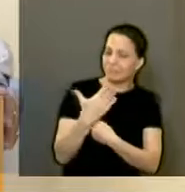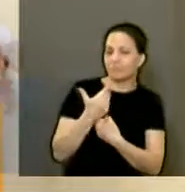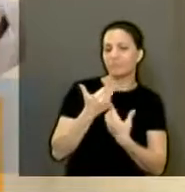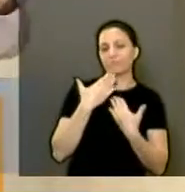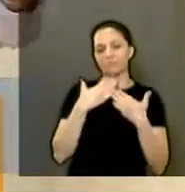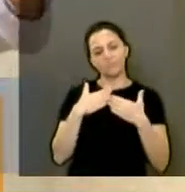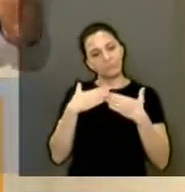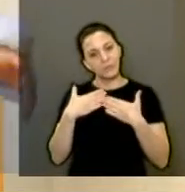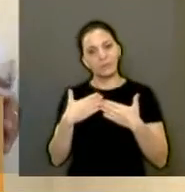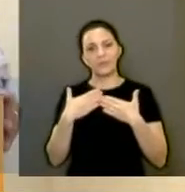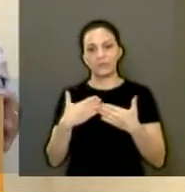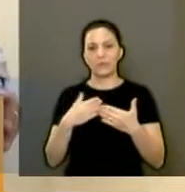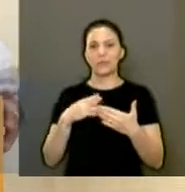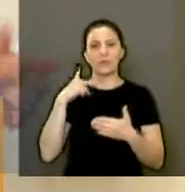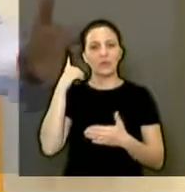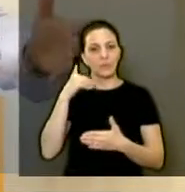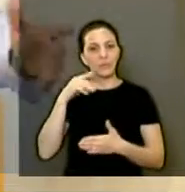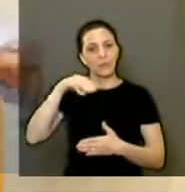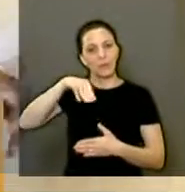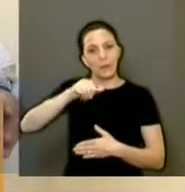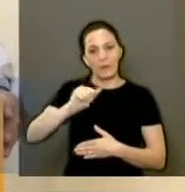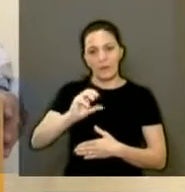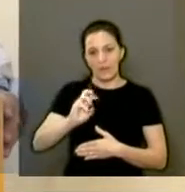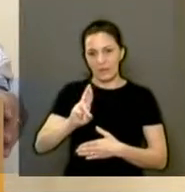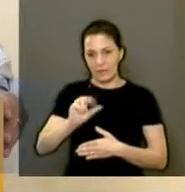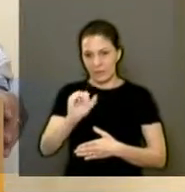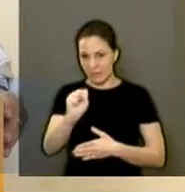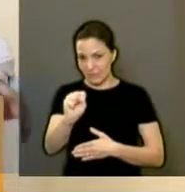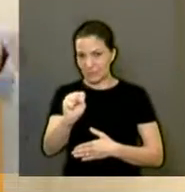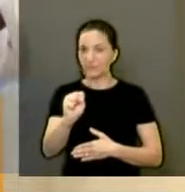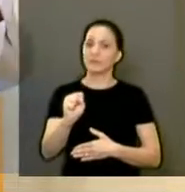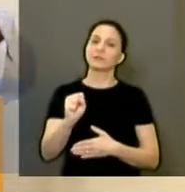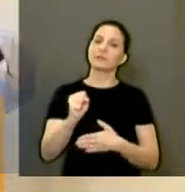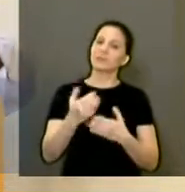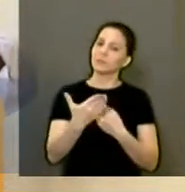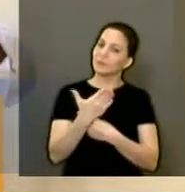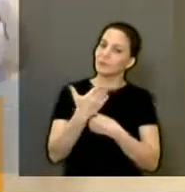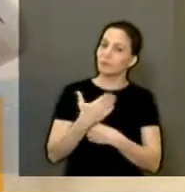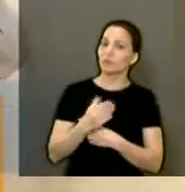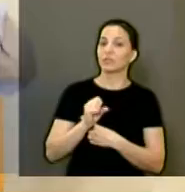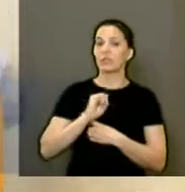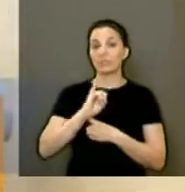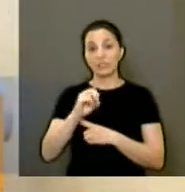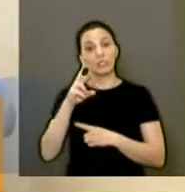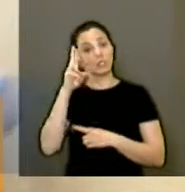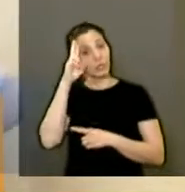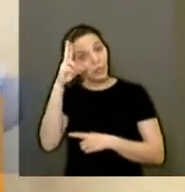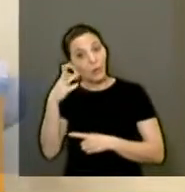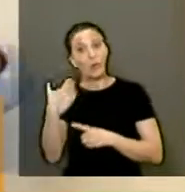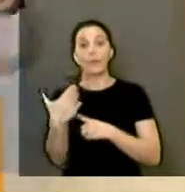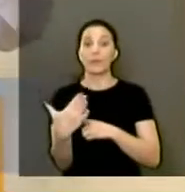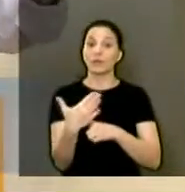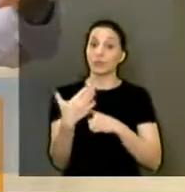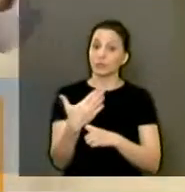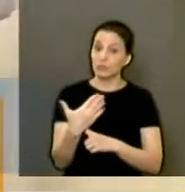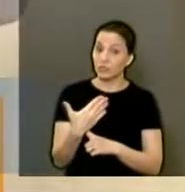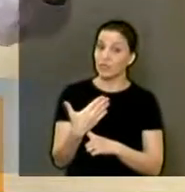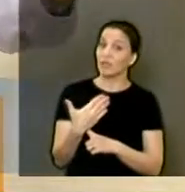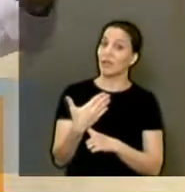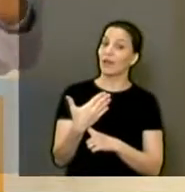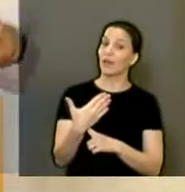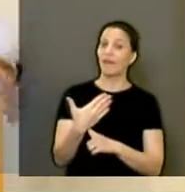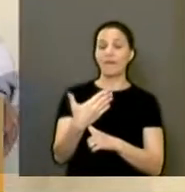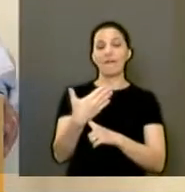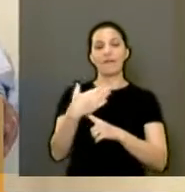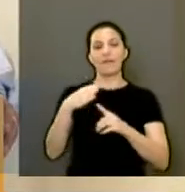o deputado vanderlei macris me ajuda o sonho me ajudando fazendo o circo escola vai está ajudando as crianças